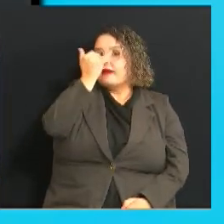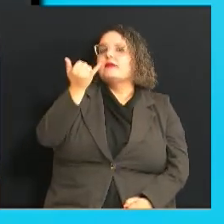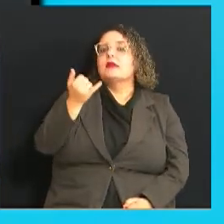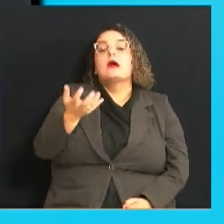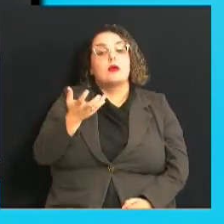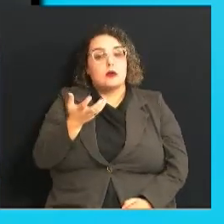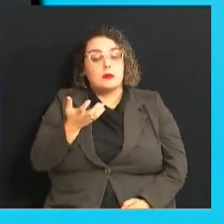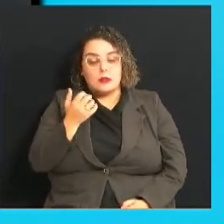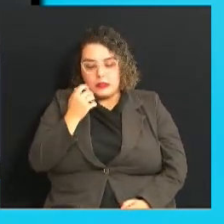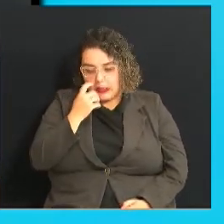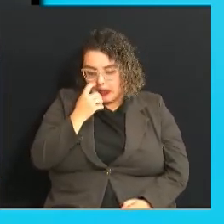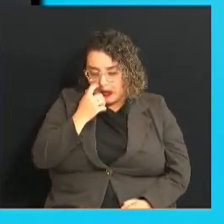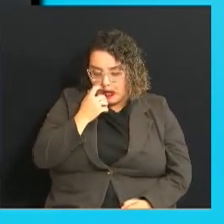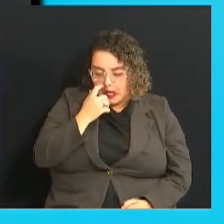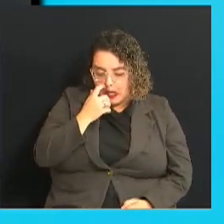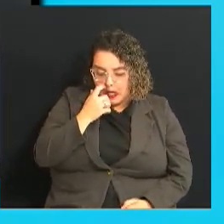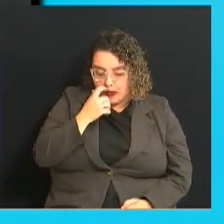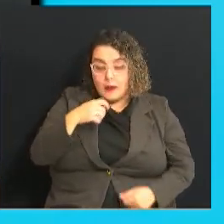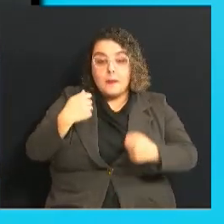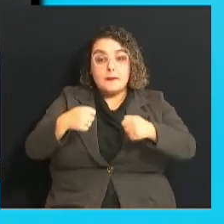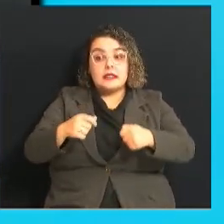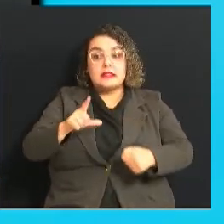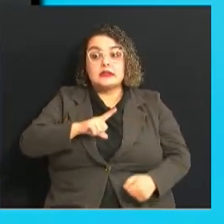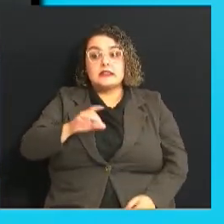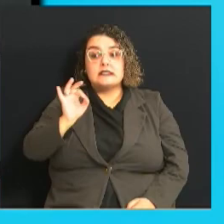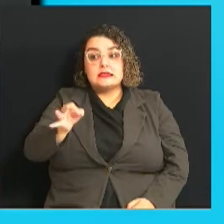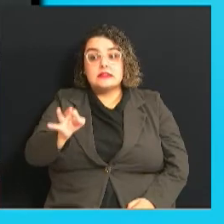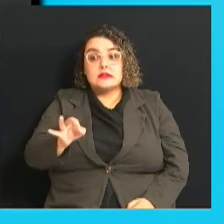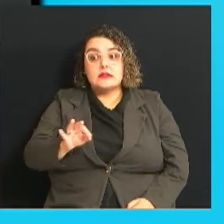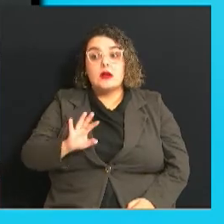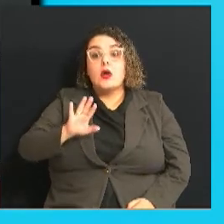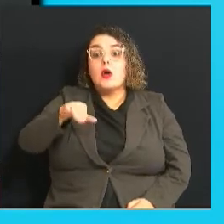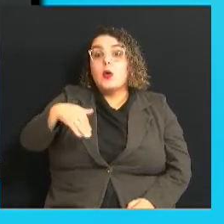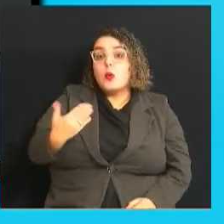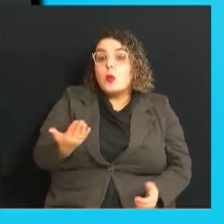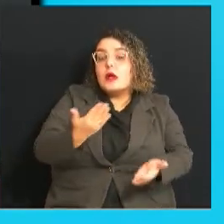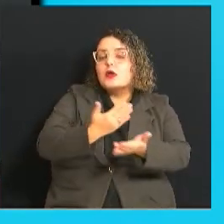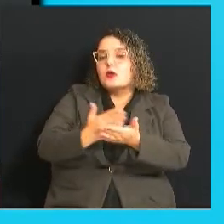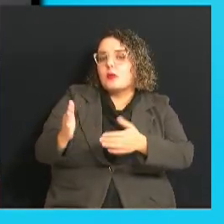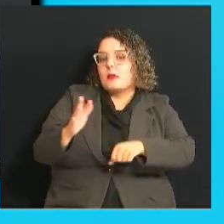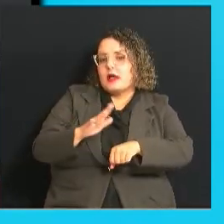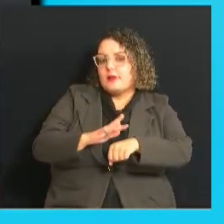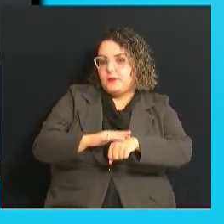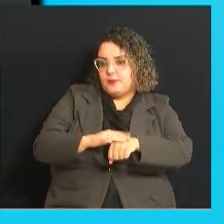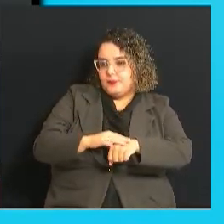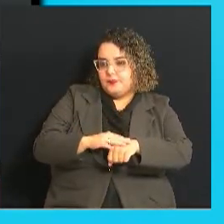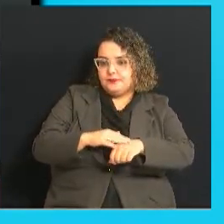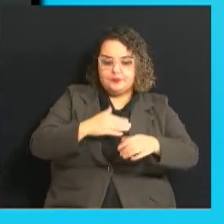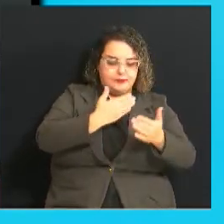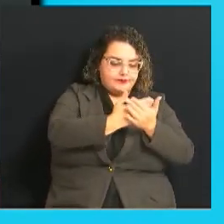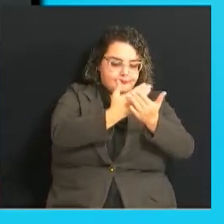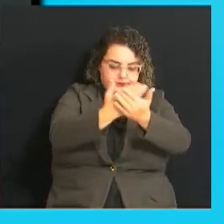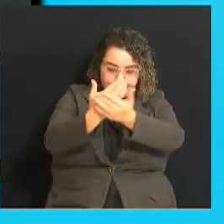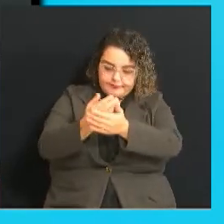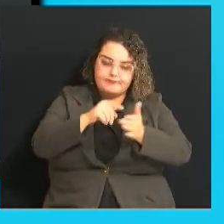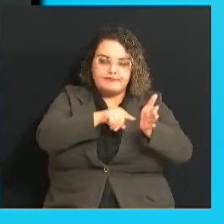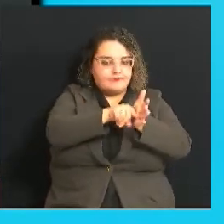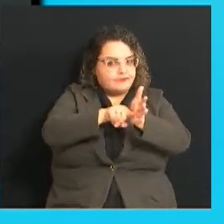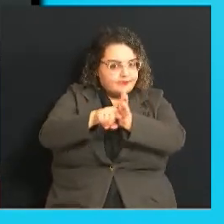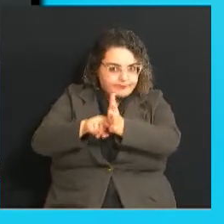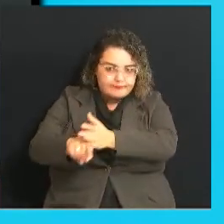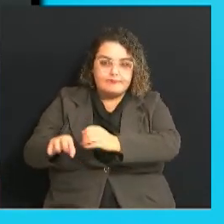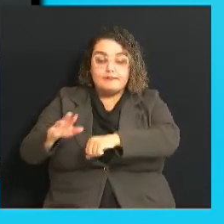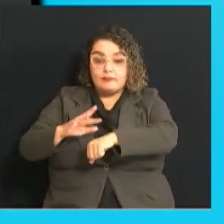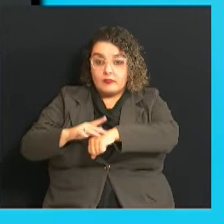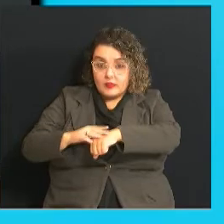para isso, a gente precisa ter certeza quando inicia uma doença. Os estudos, né, que investigaram a doença de